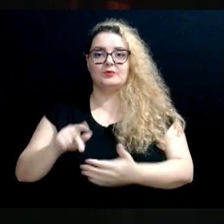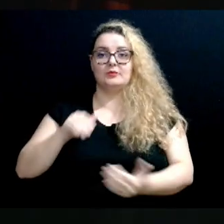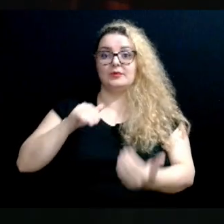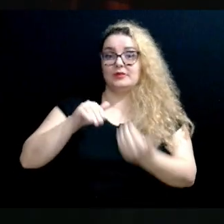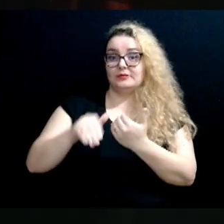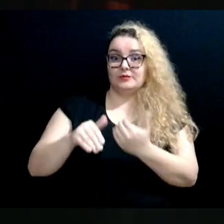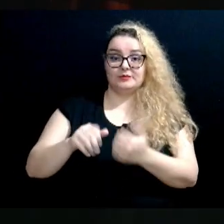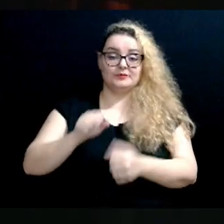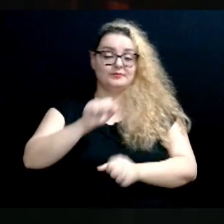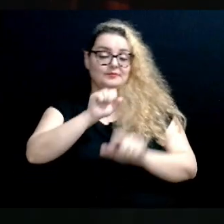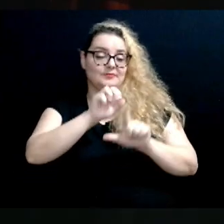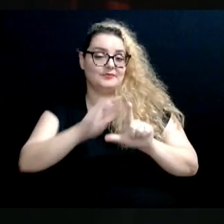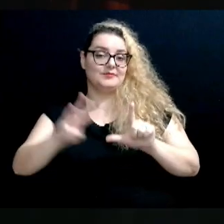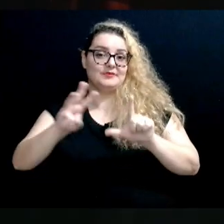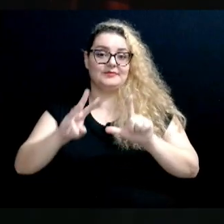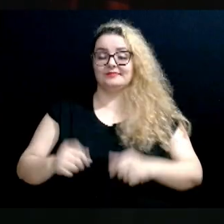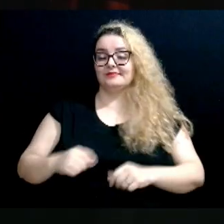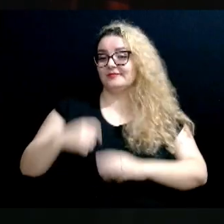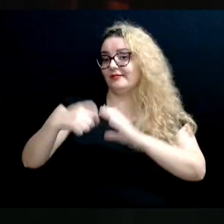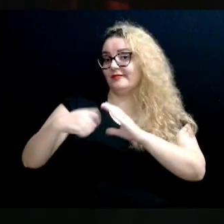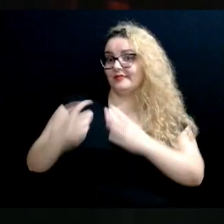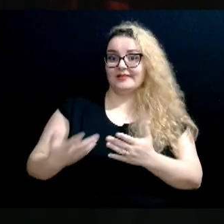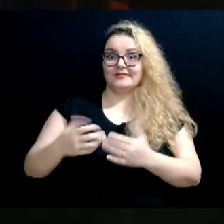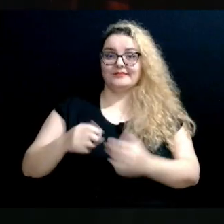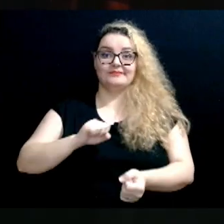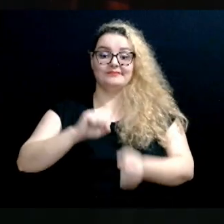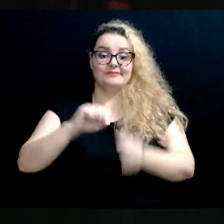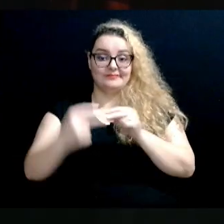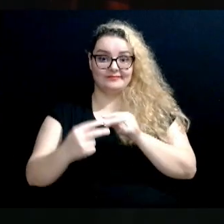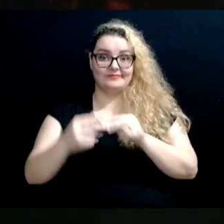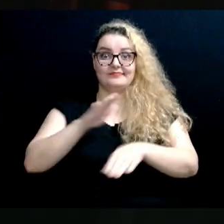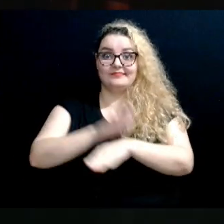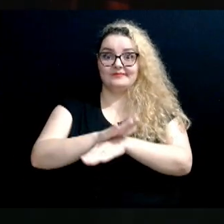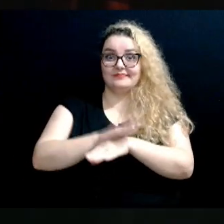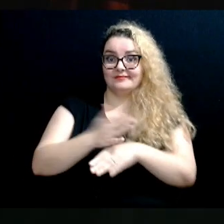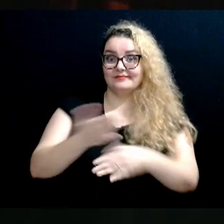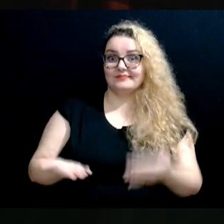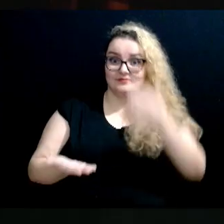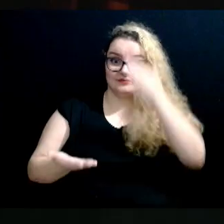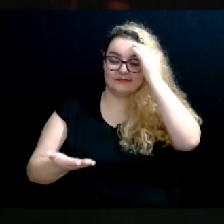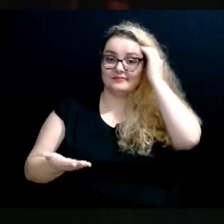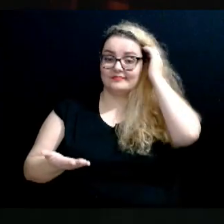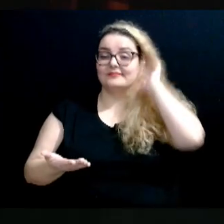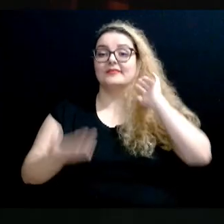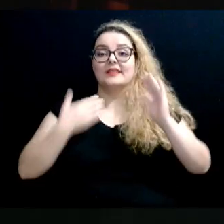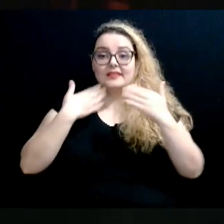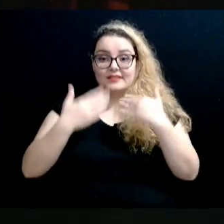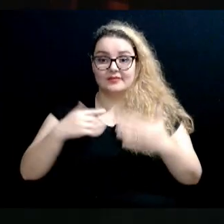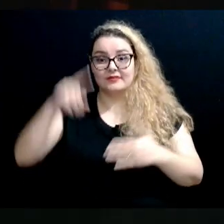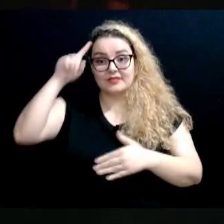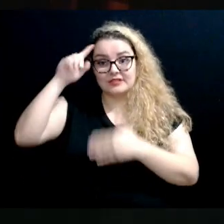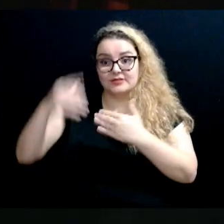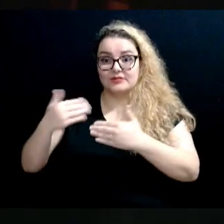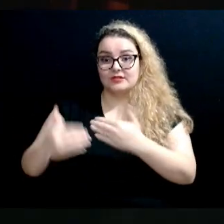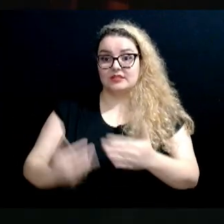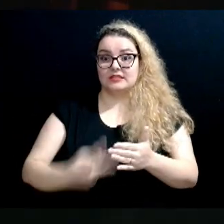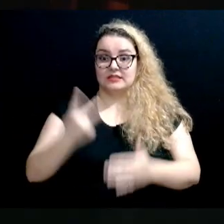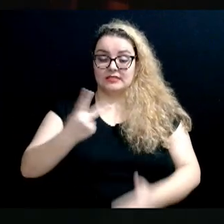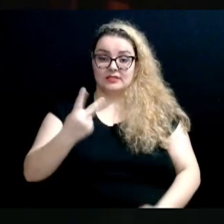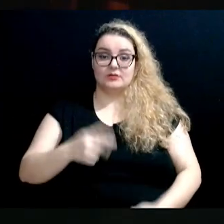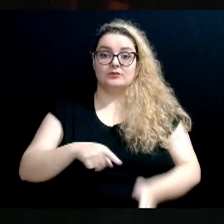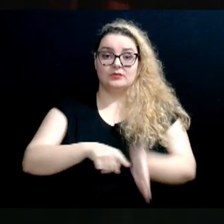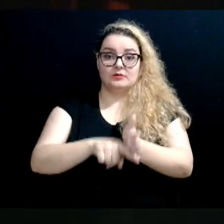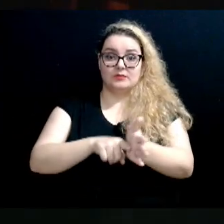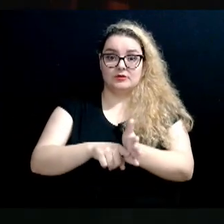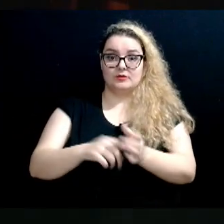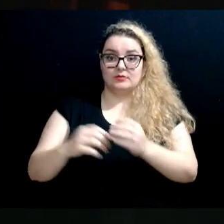de vídeo, nos assistentes virtuais e até nas conversas que a gente mantém diariamente. Segundo a pesquisa do Observatório